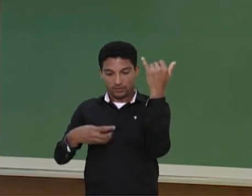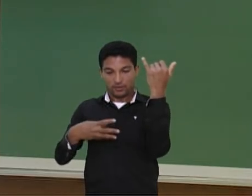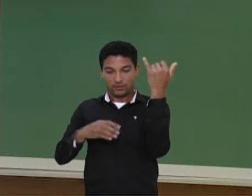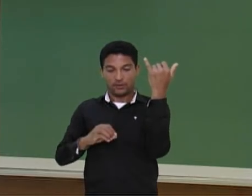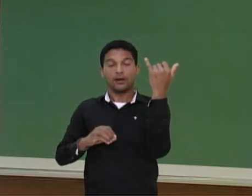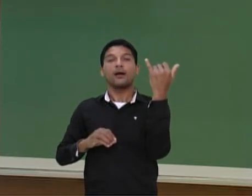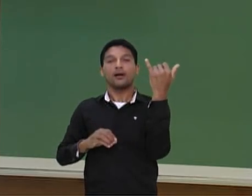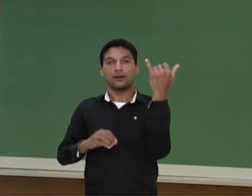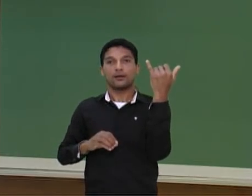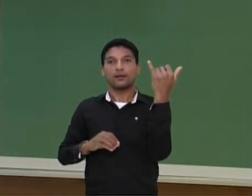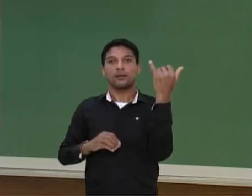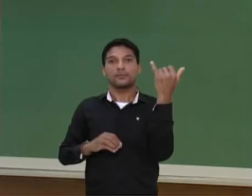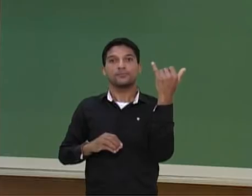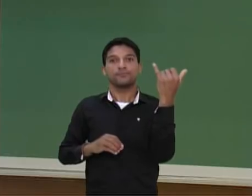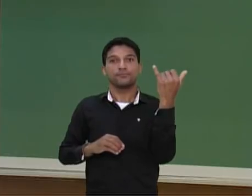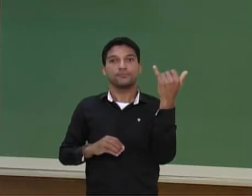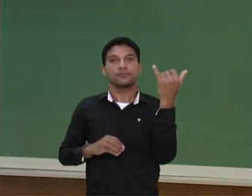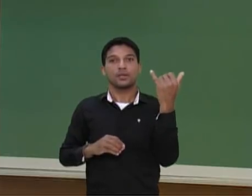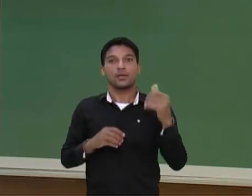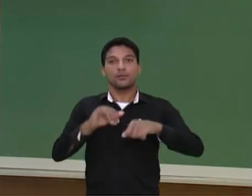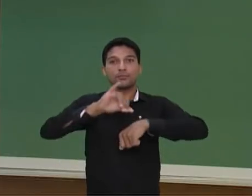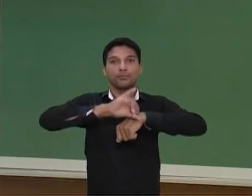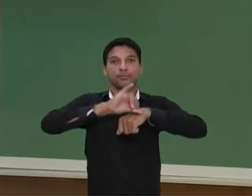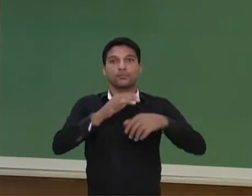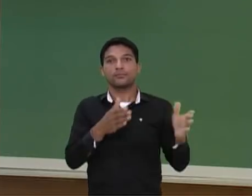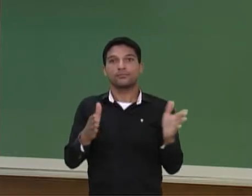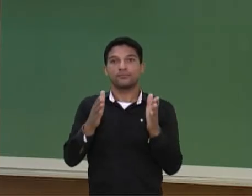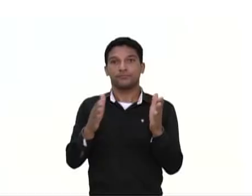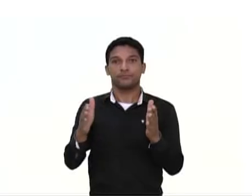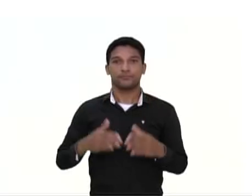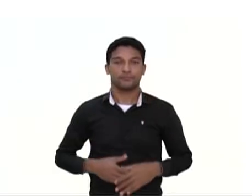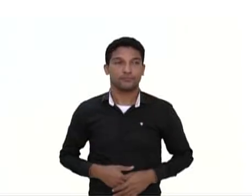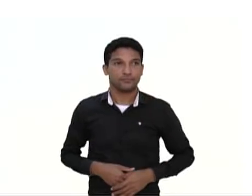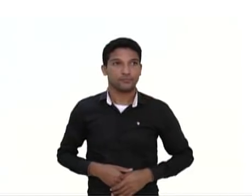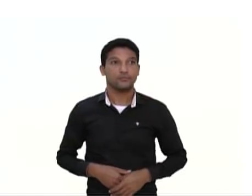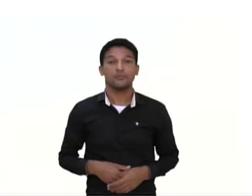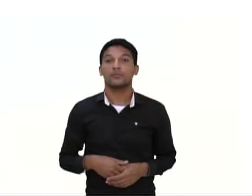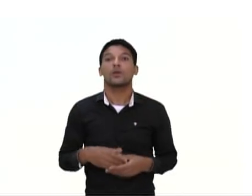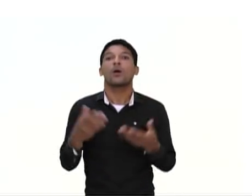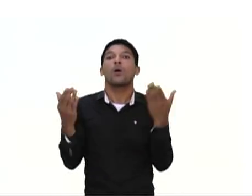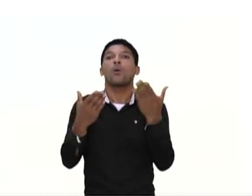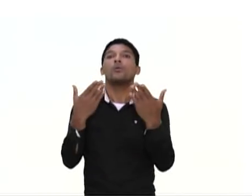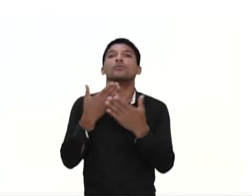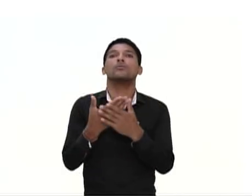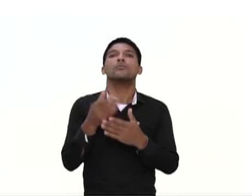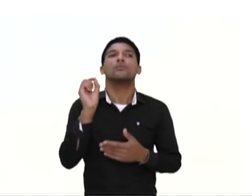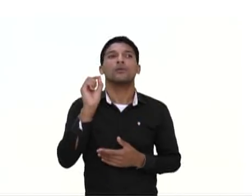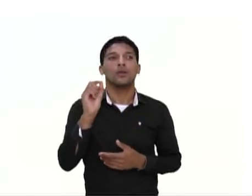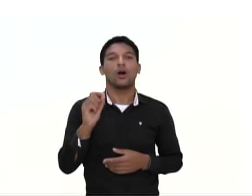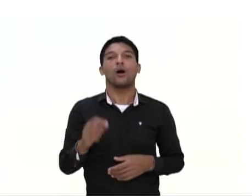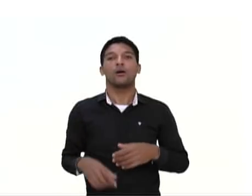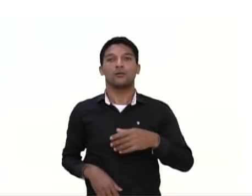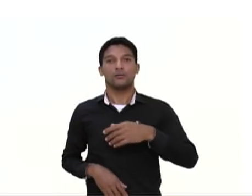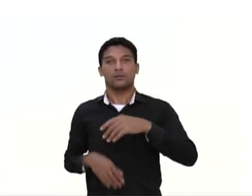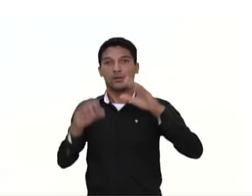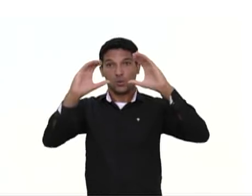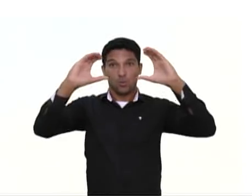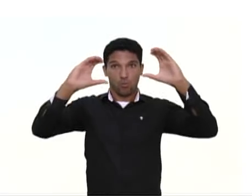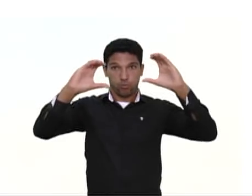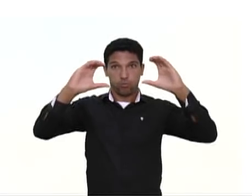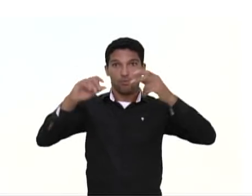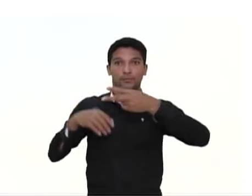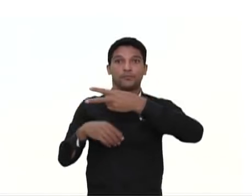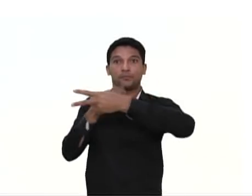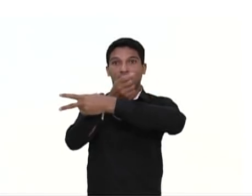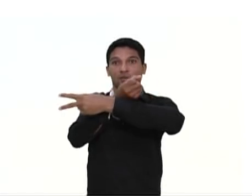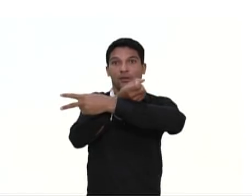costume bom vamos lá o que vimos na aula de hoje função quadrática lei de formação da função